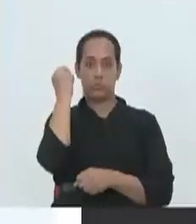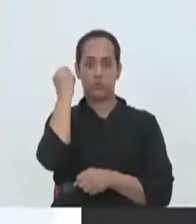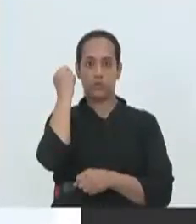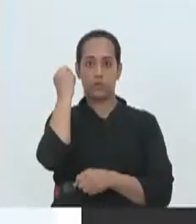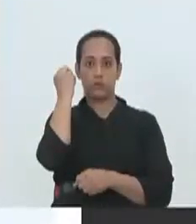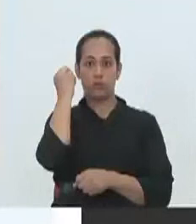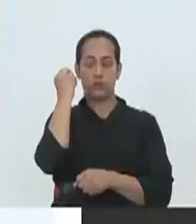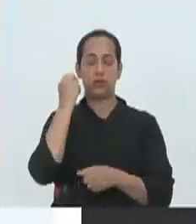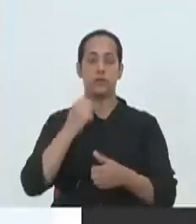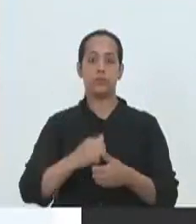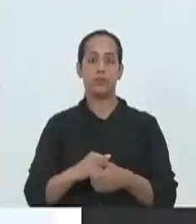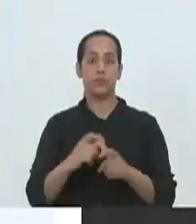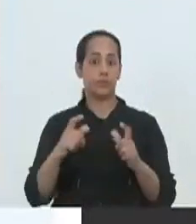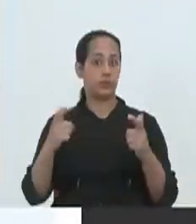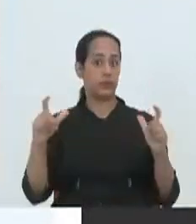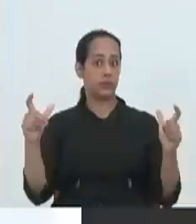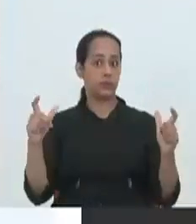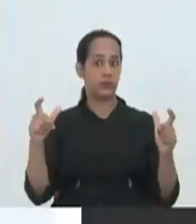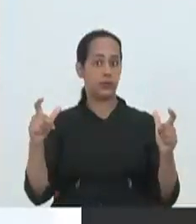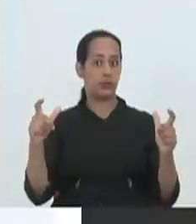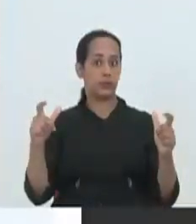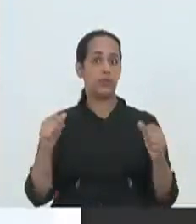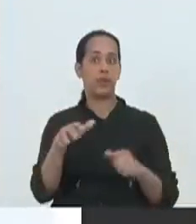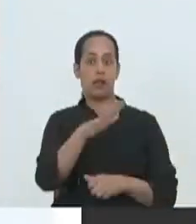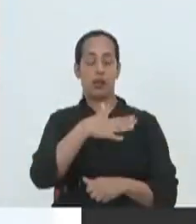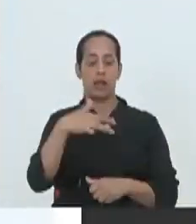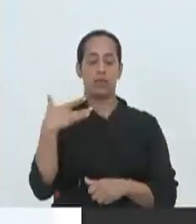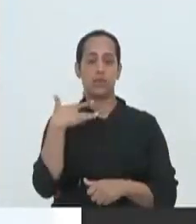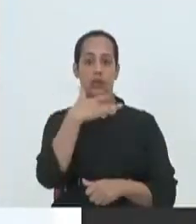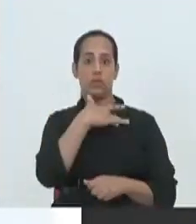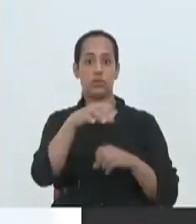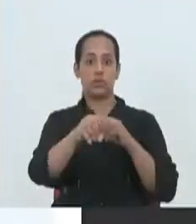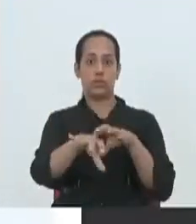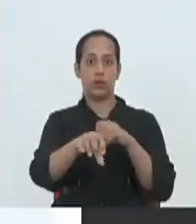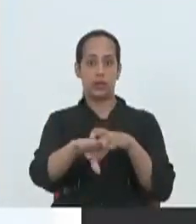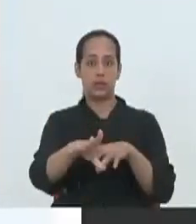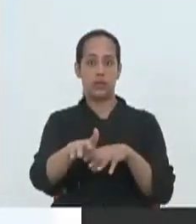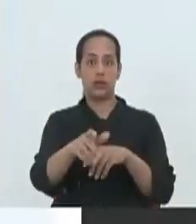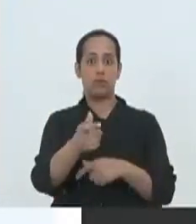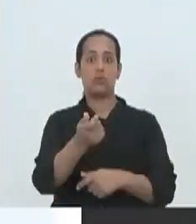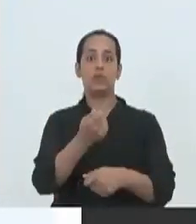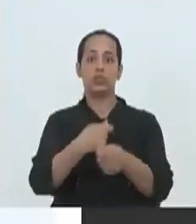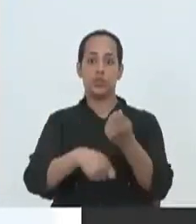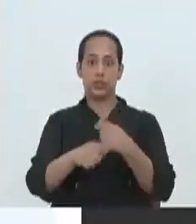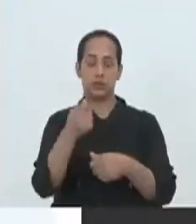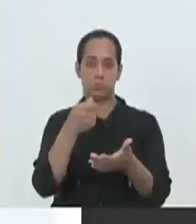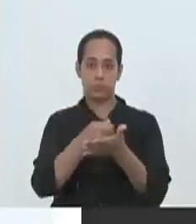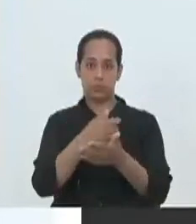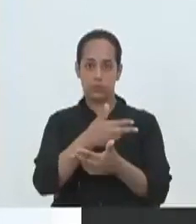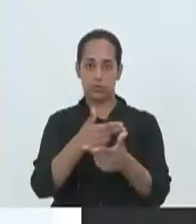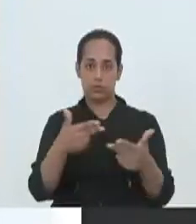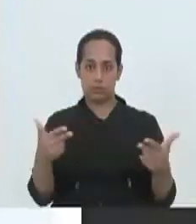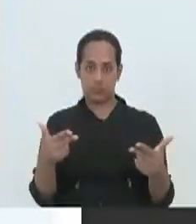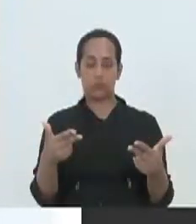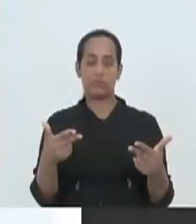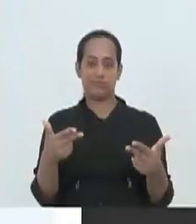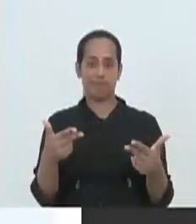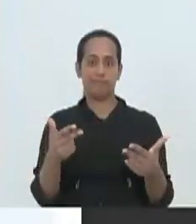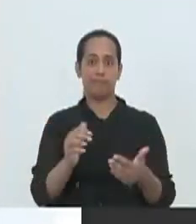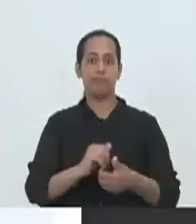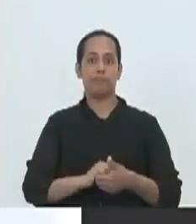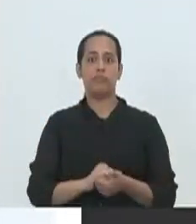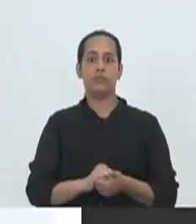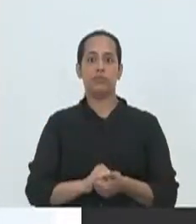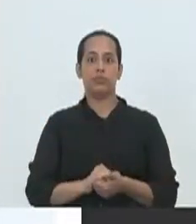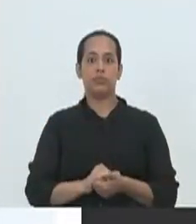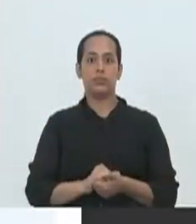parte acumulado em saúde educação gestão folha de pagamentos entendamos e encargos